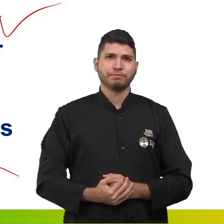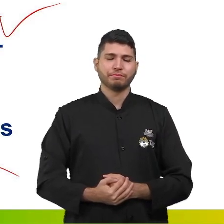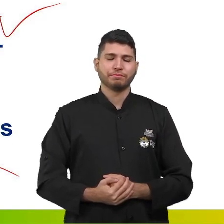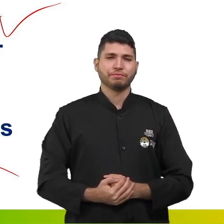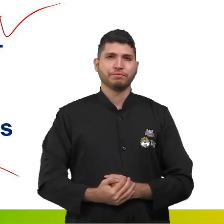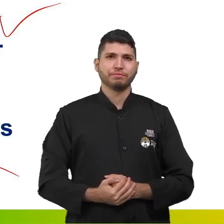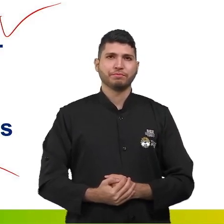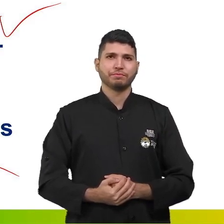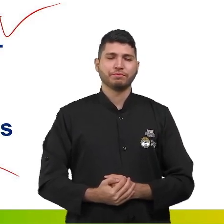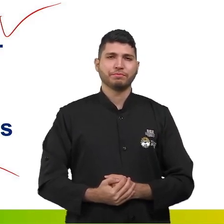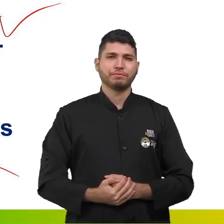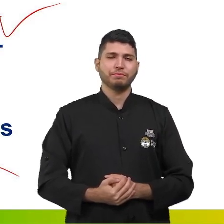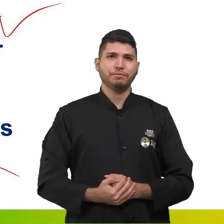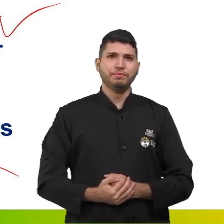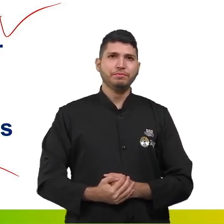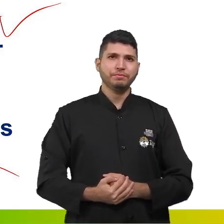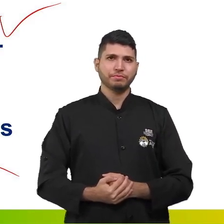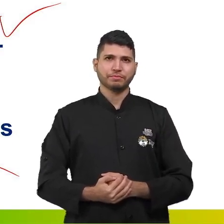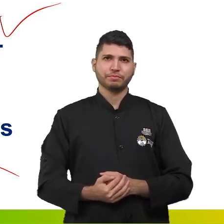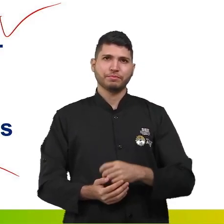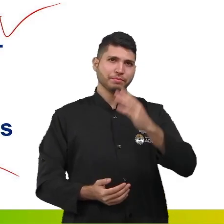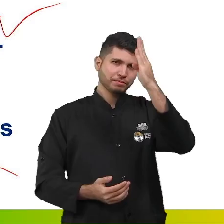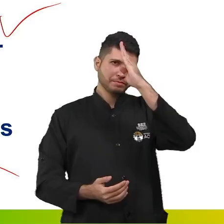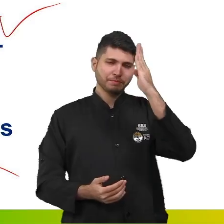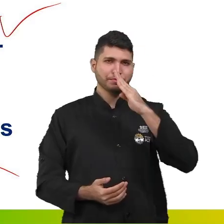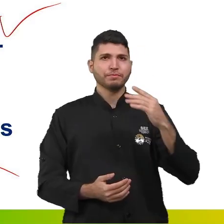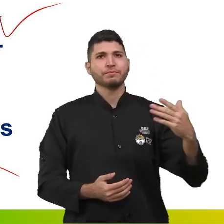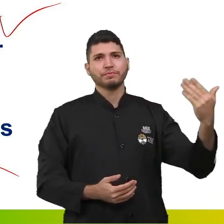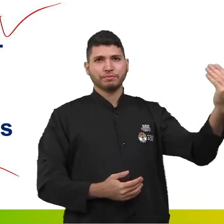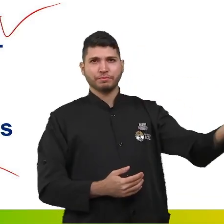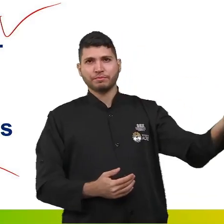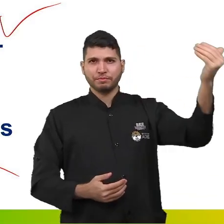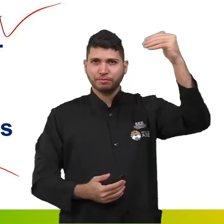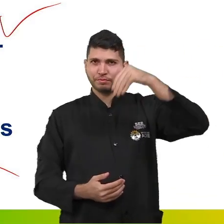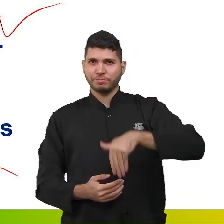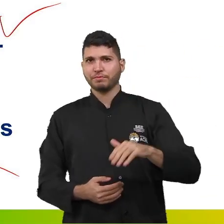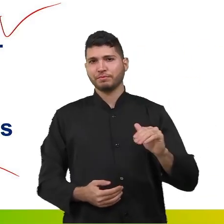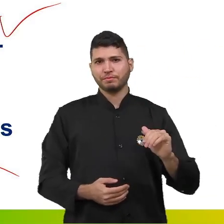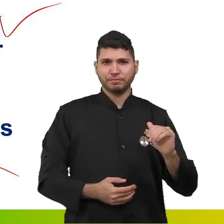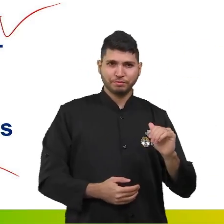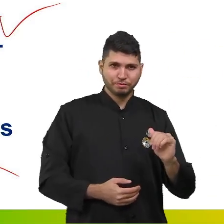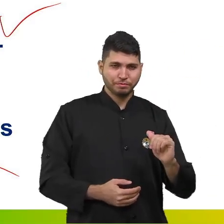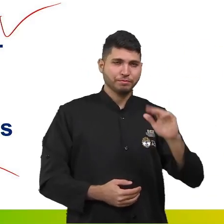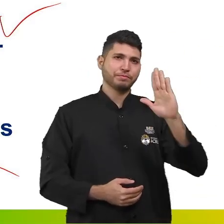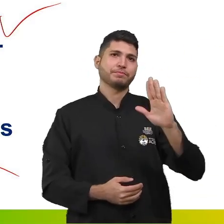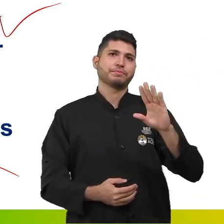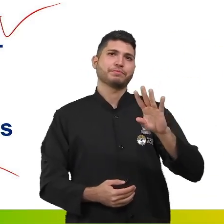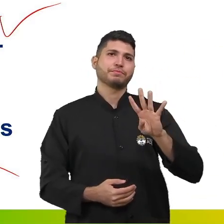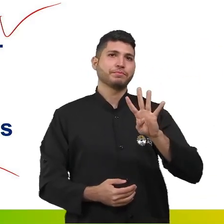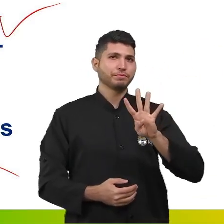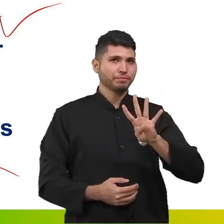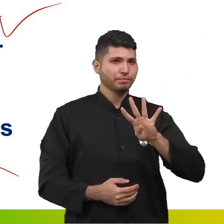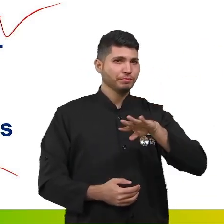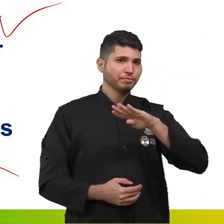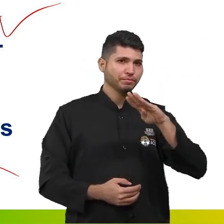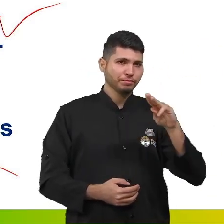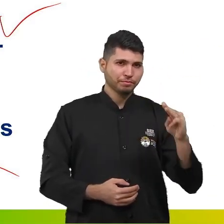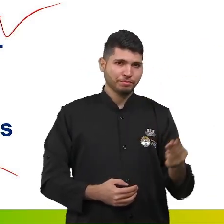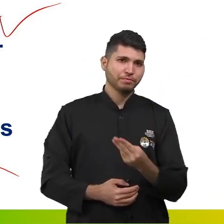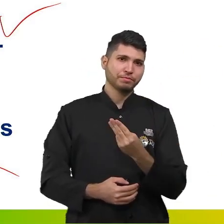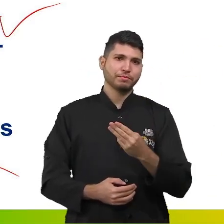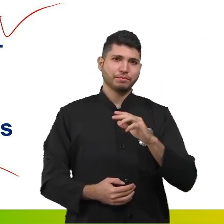vieram mais de 4 milhões de africanos escravizados. Para